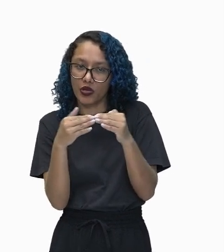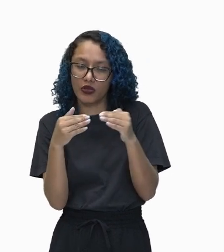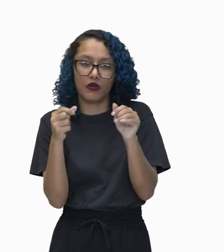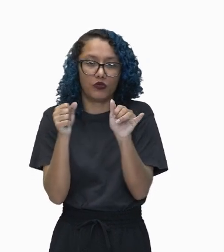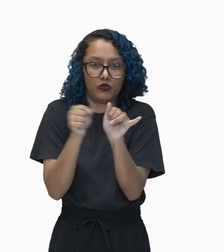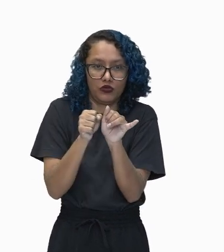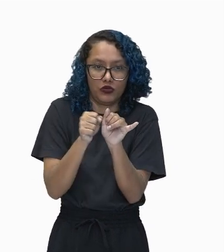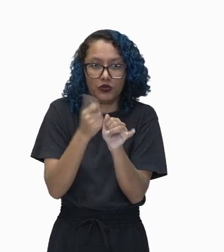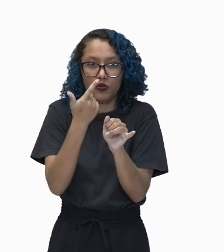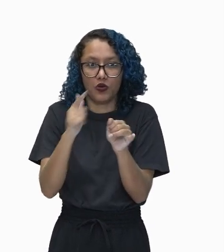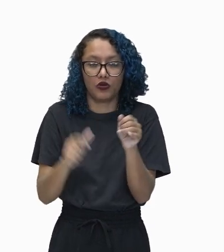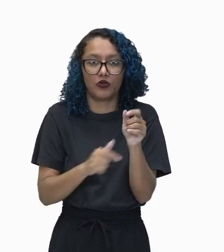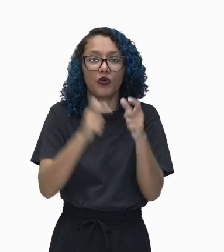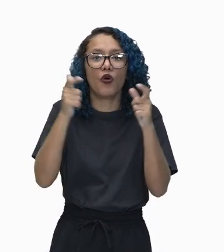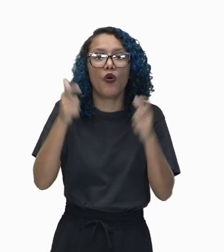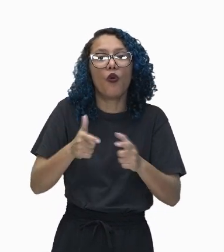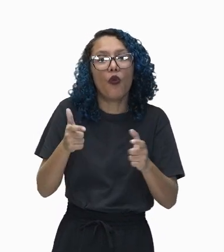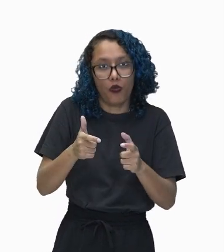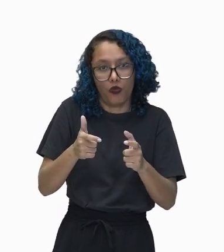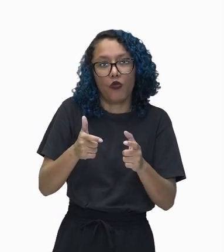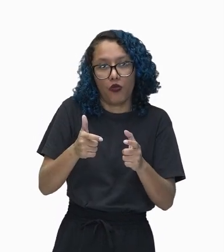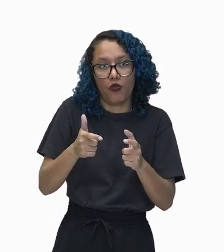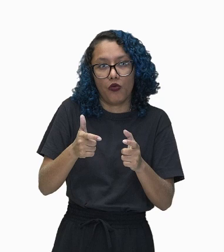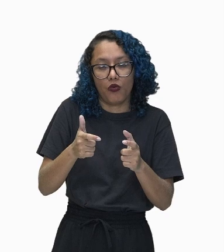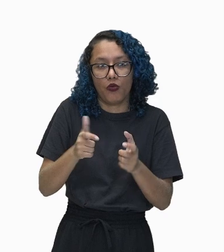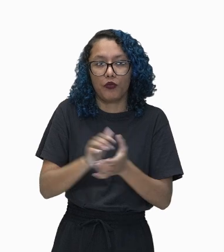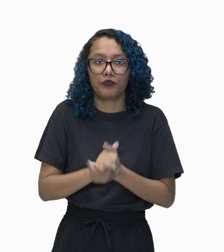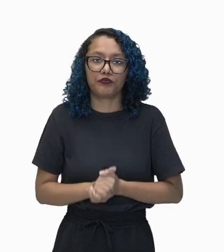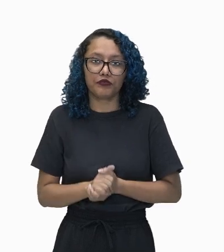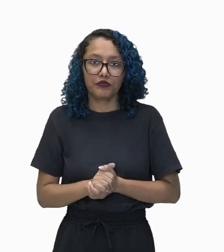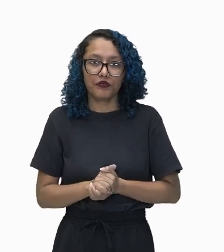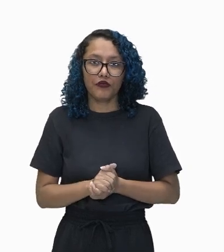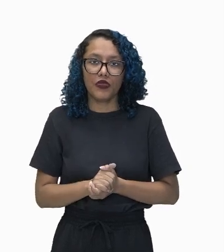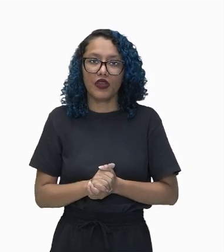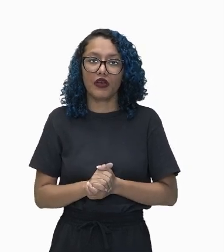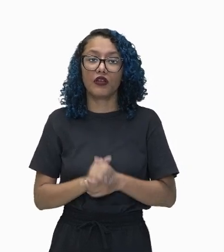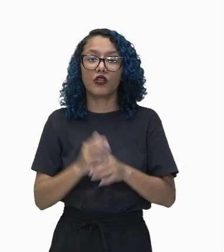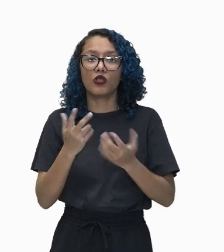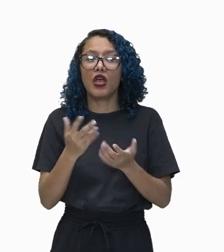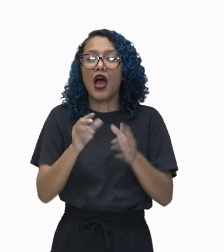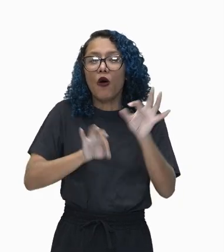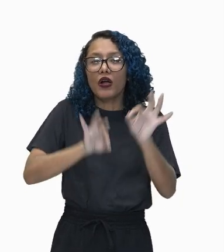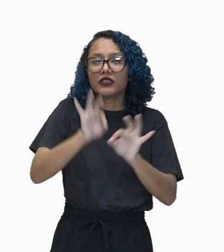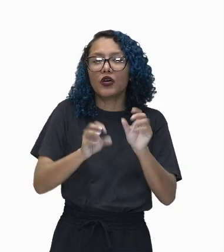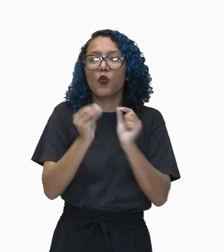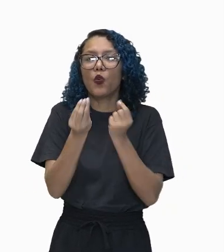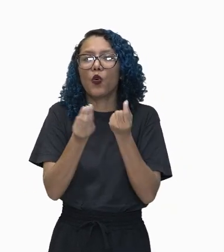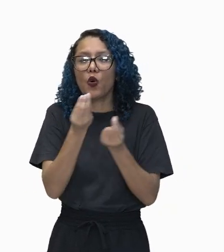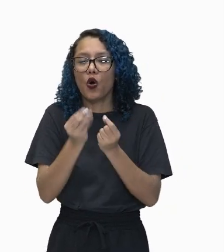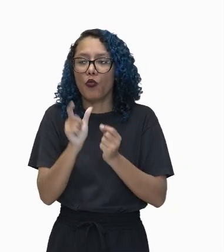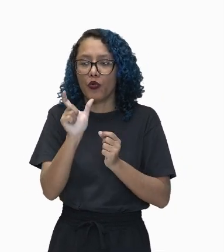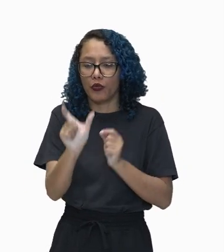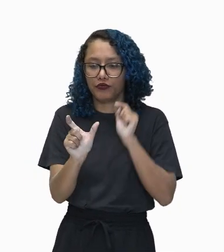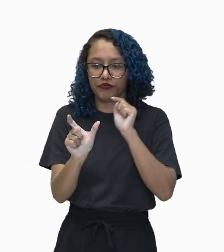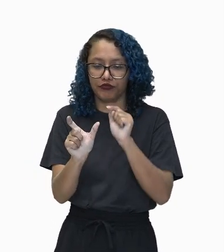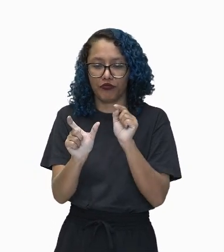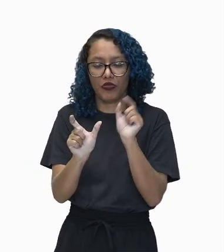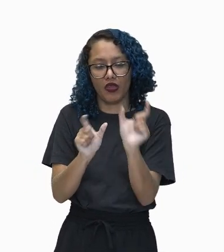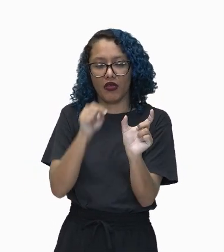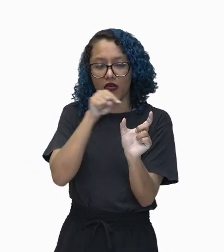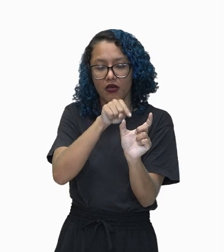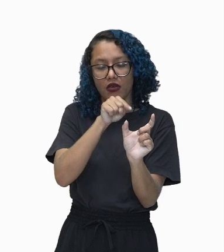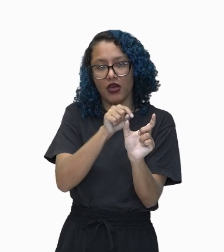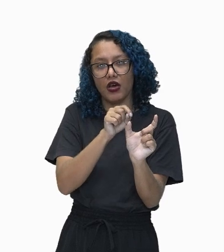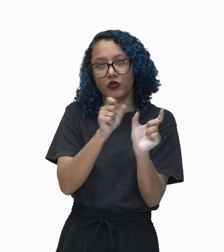posição. Normalmente, o sujeito ele precede o verbo. Isso aí vamos aprender nessa situação, né? Há